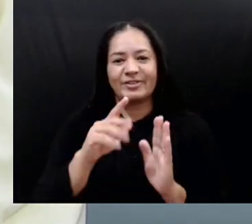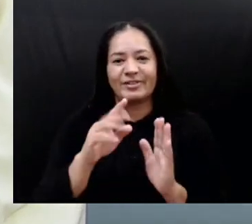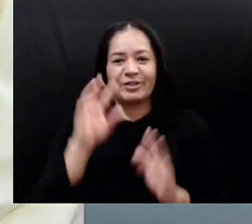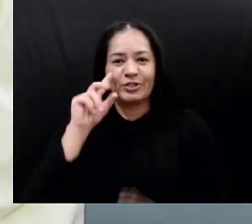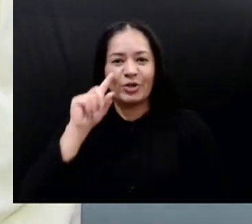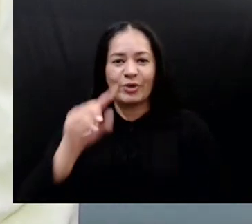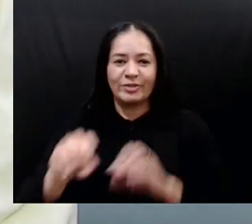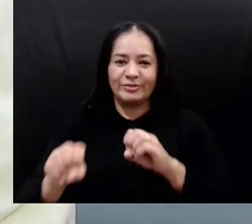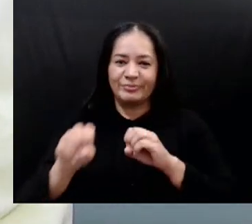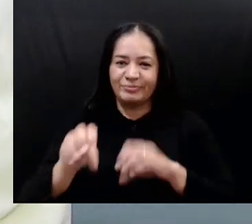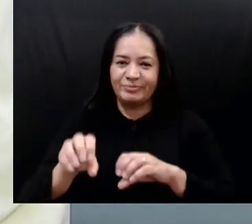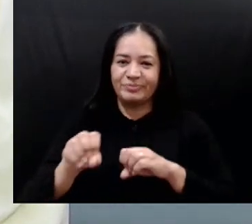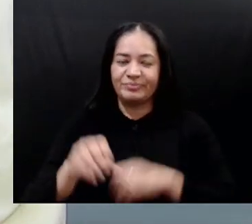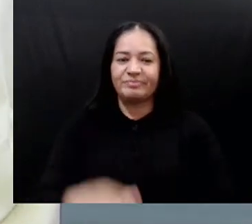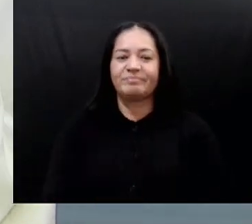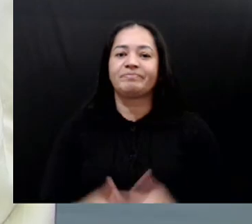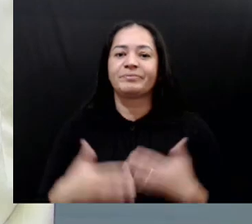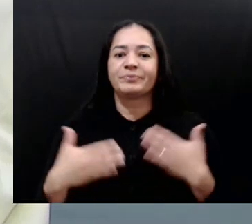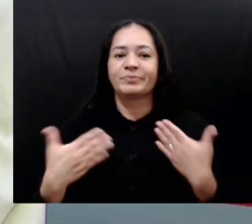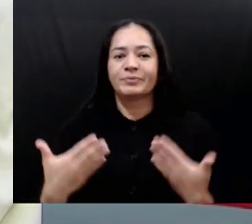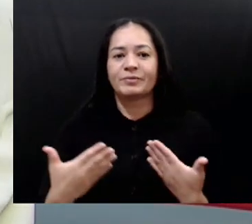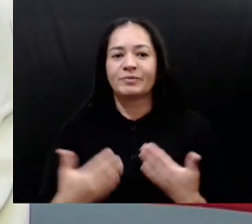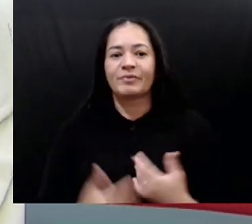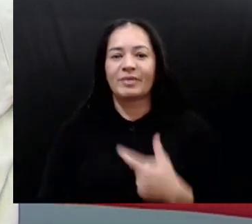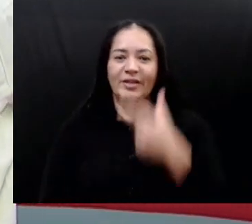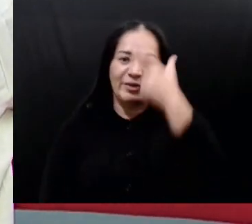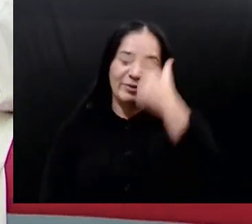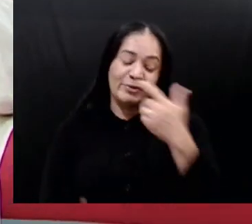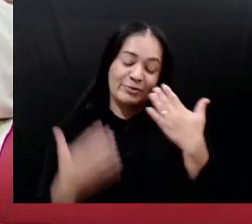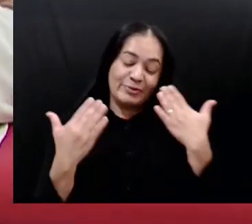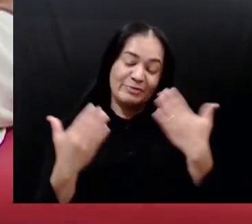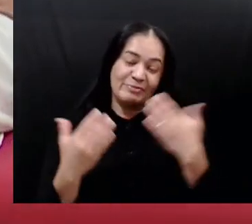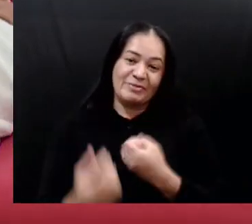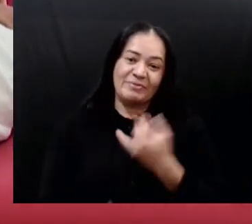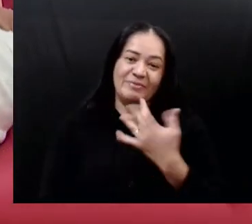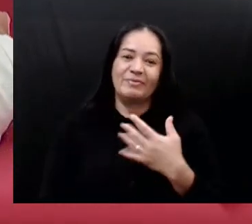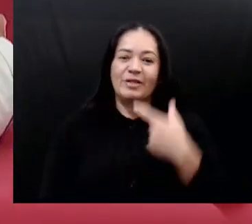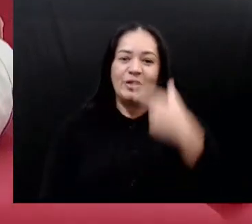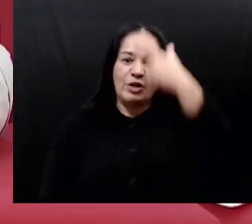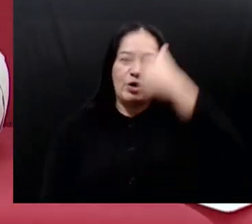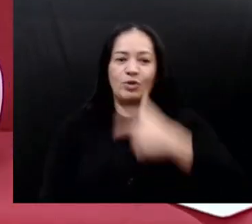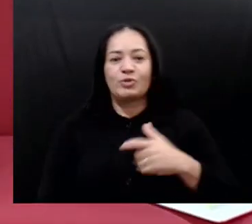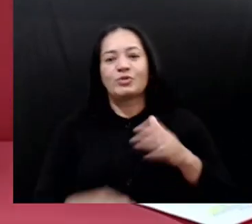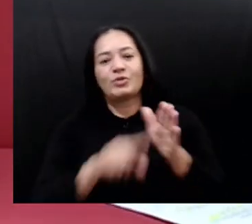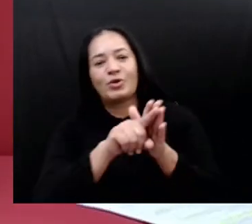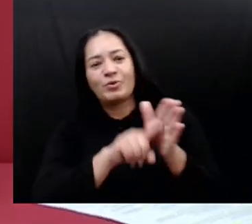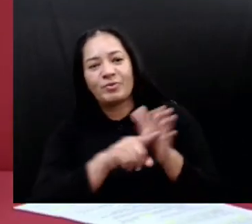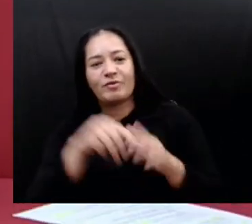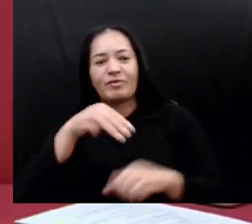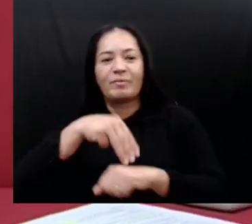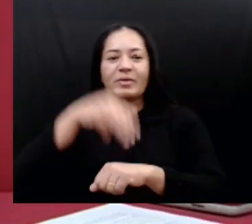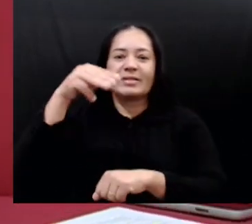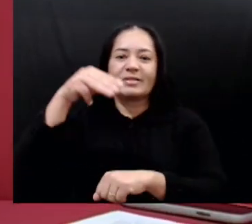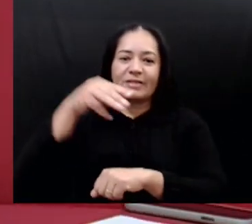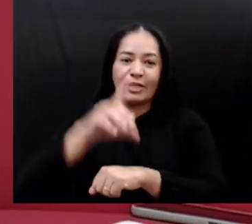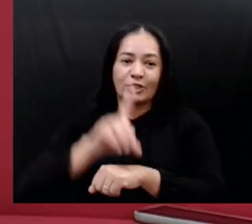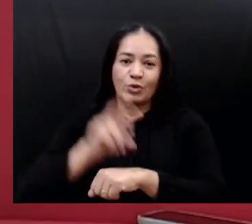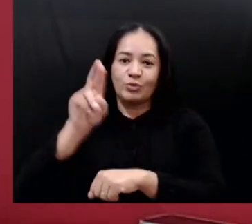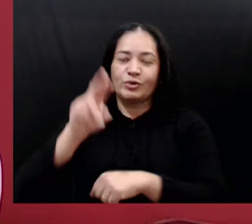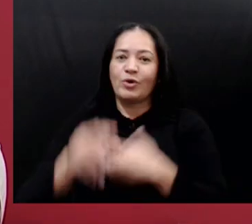Bom, eu sou um pouco suspeita para falar, né? Eu sou pesquisadora, fiz mestrado, fiz doutorado, gosto muito do que eu